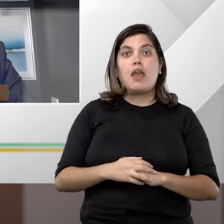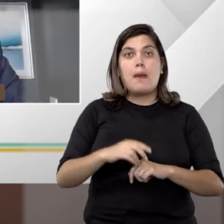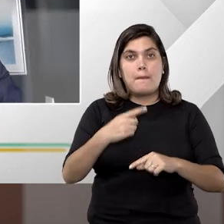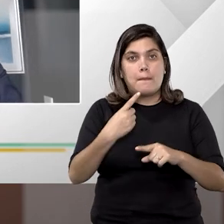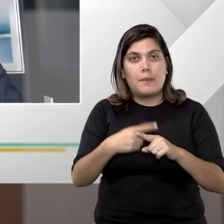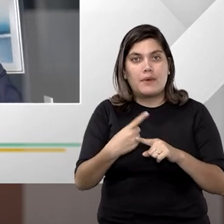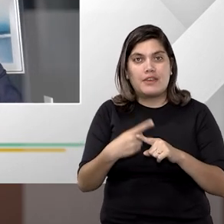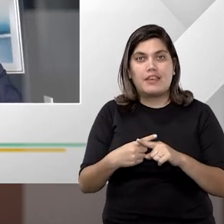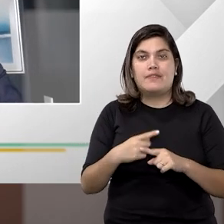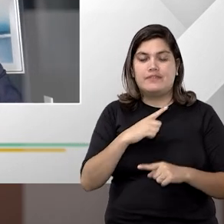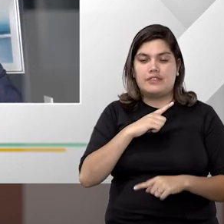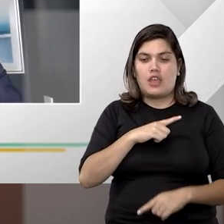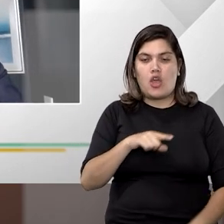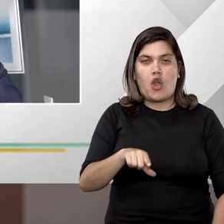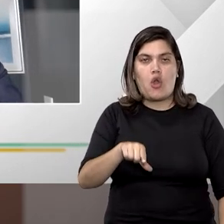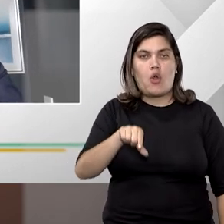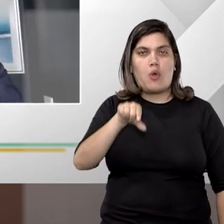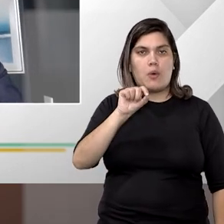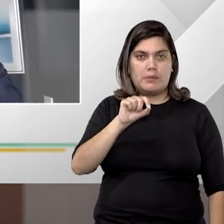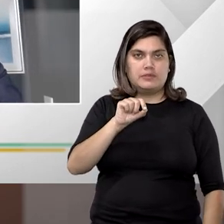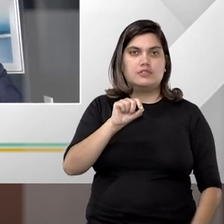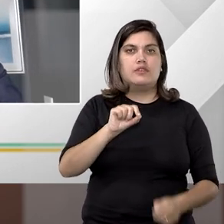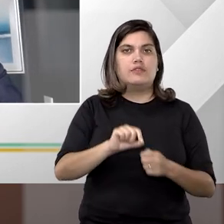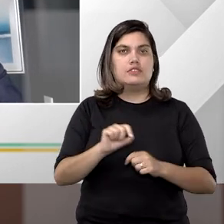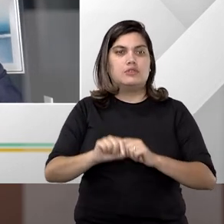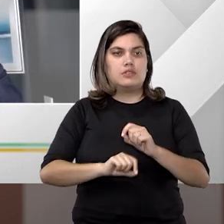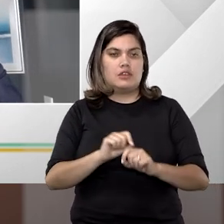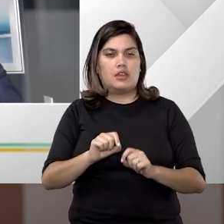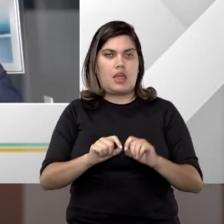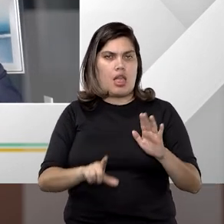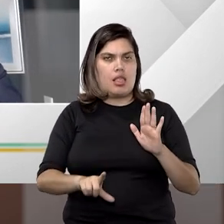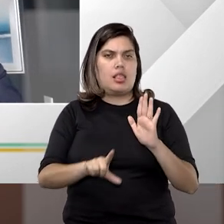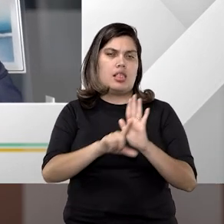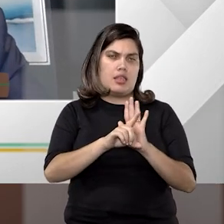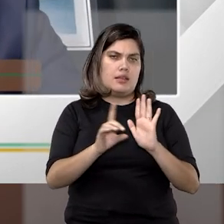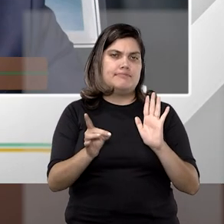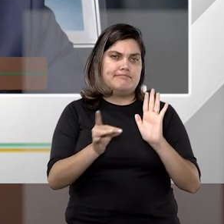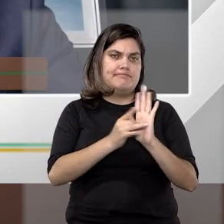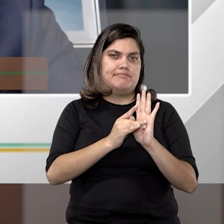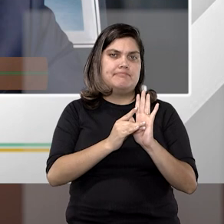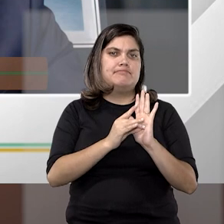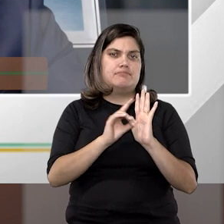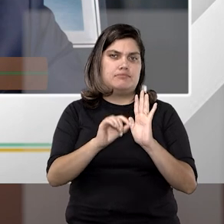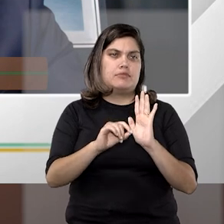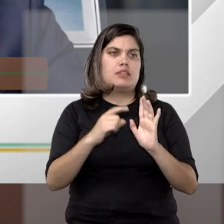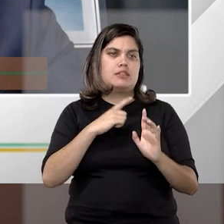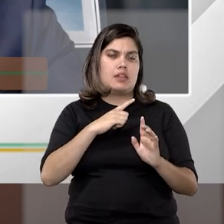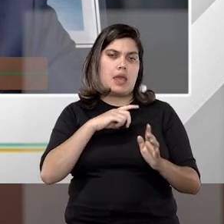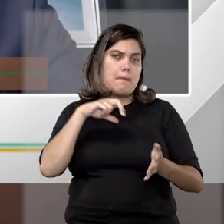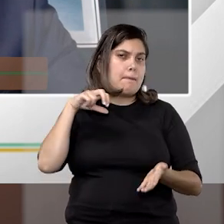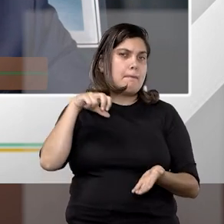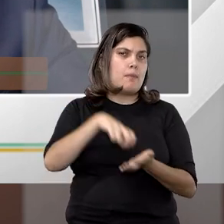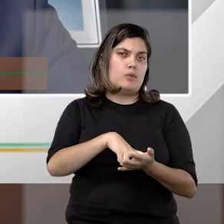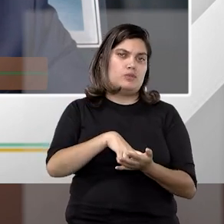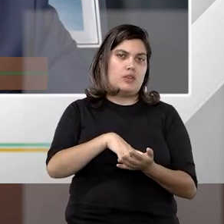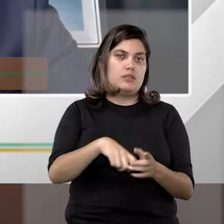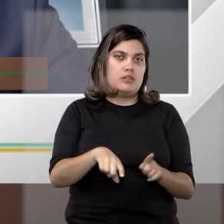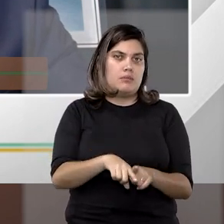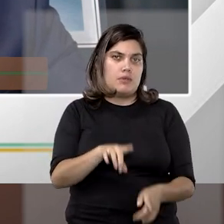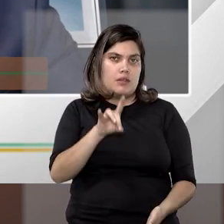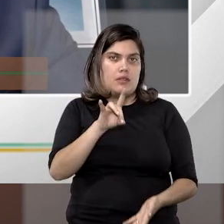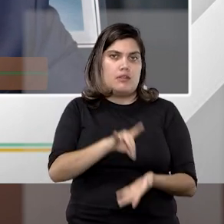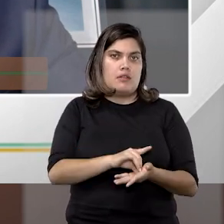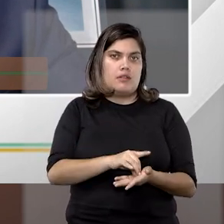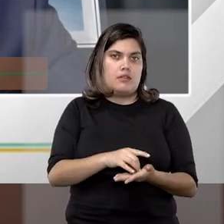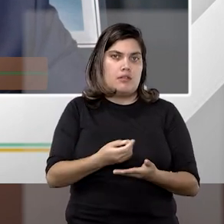exatamente por conta desta desta opção de fazer com que a lei efetivamente sirva de punição